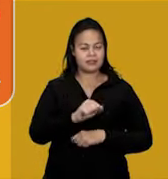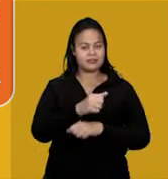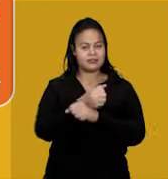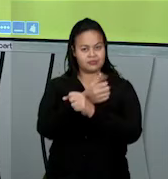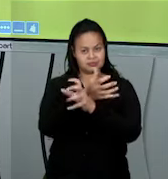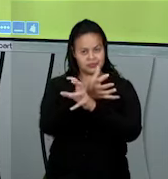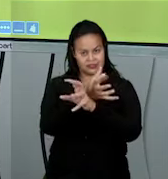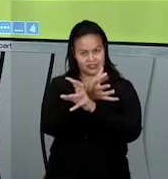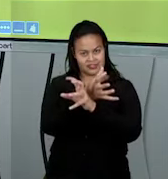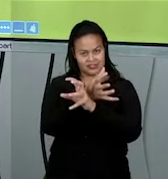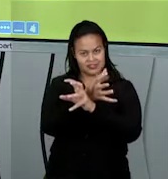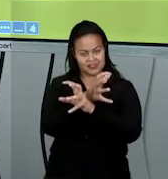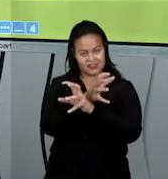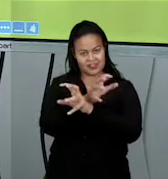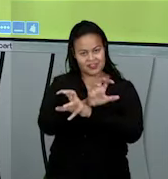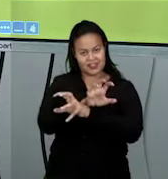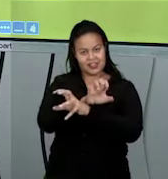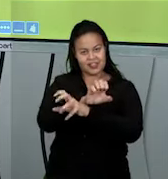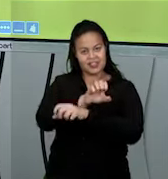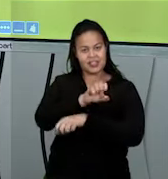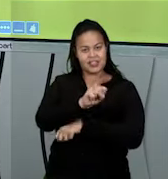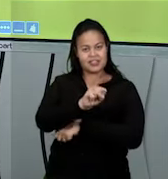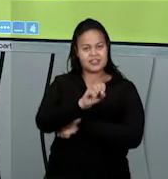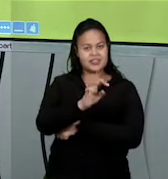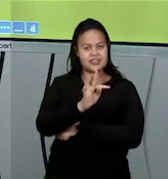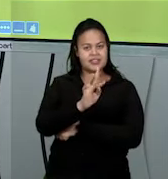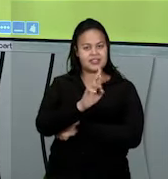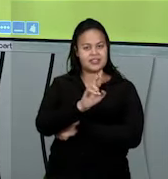é um tecido estriado.